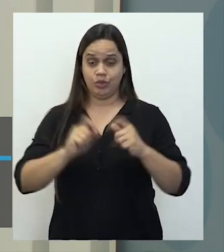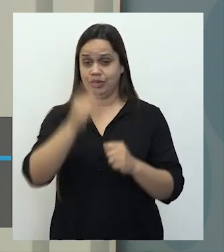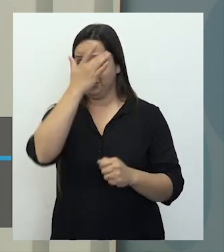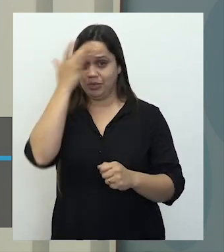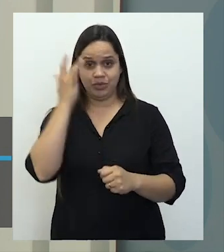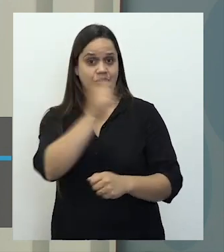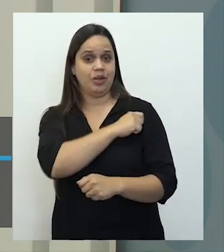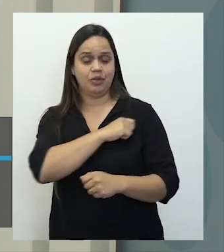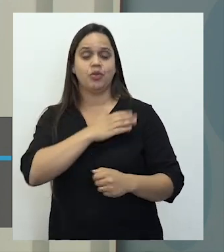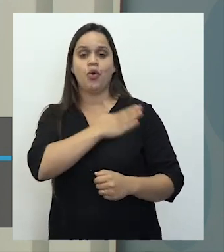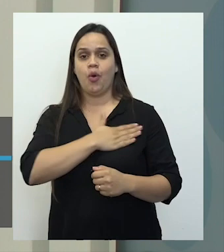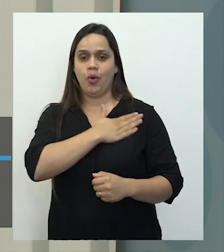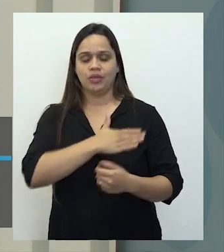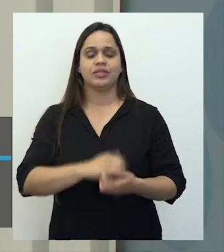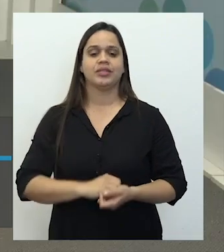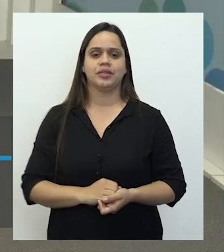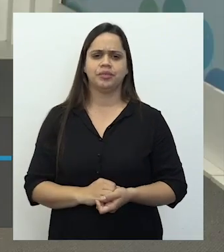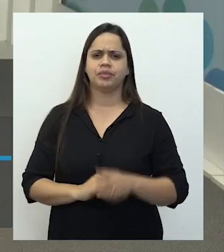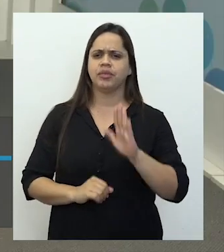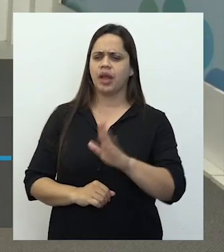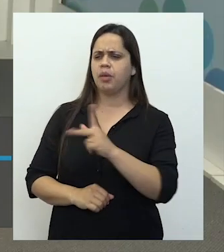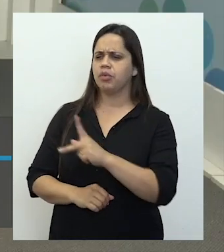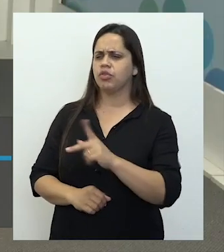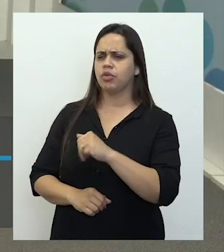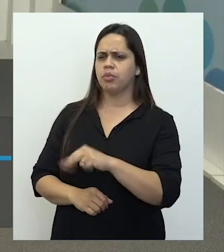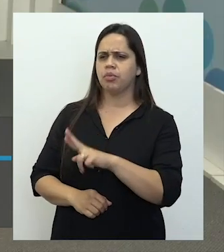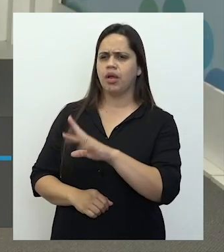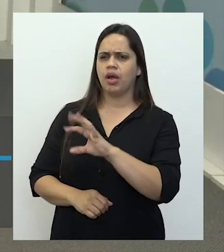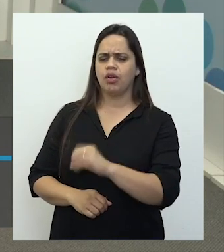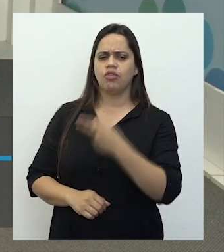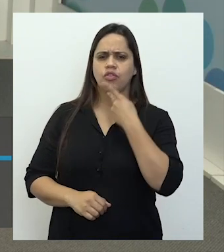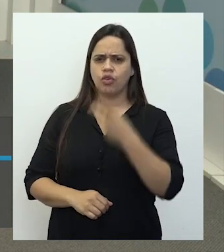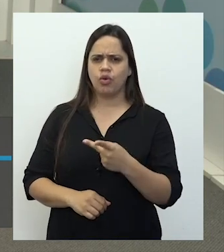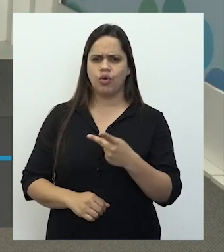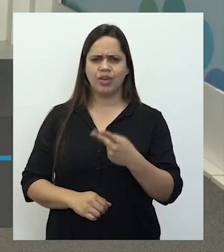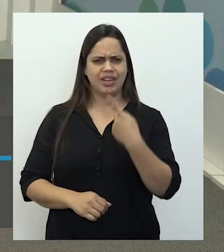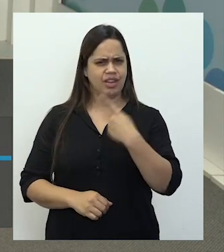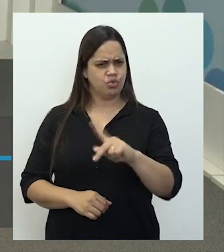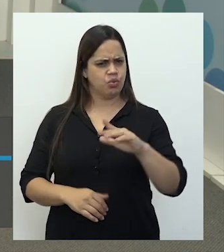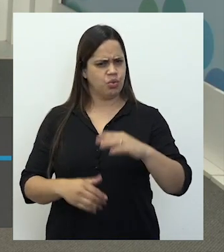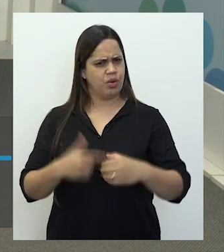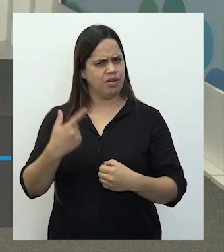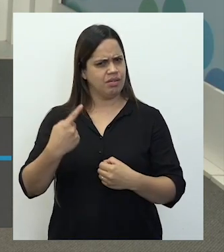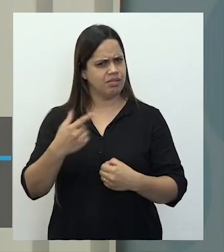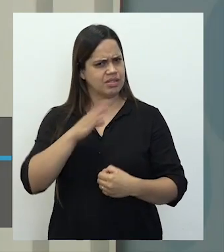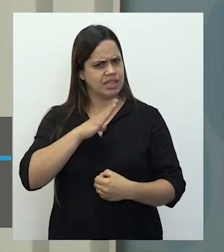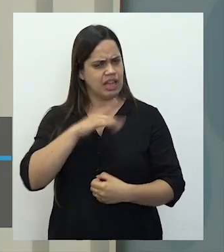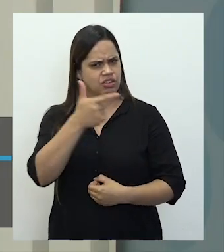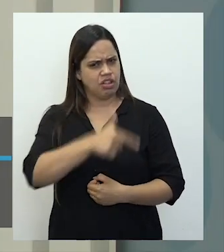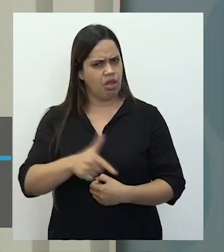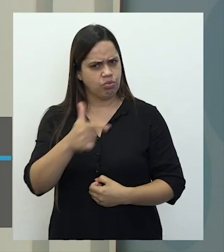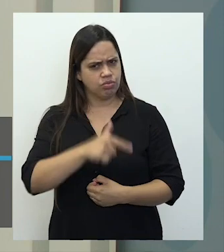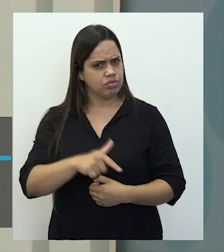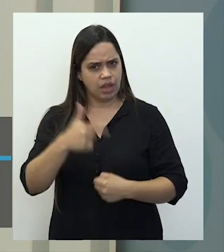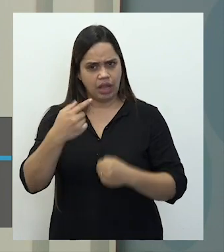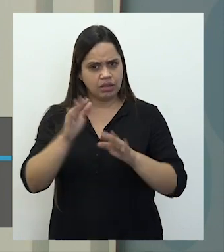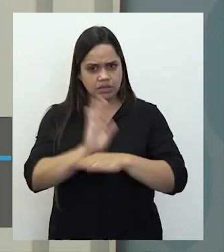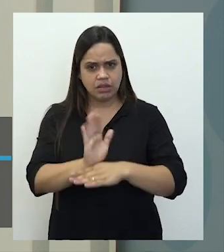Professora Acília. Professor Mauro, você falou de uma professora que falou que na cidade dela não tem cinema. Isso, a professora disse que na cidade dela não tem cinema.